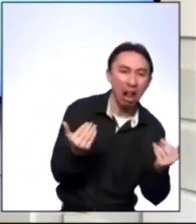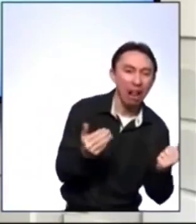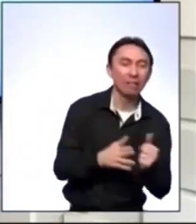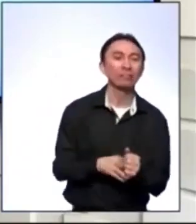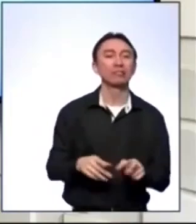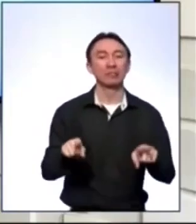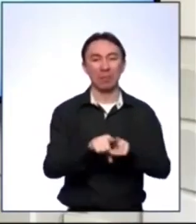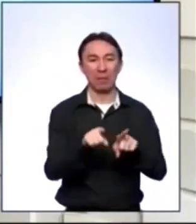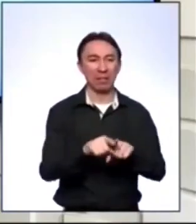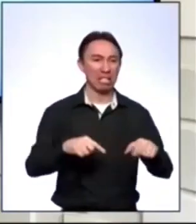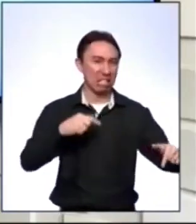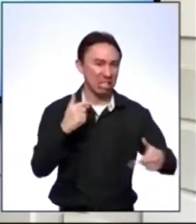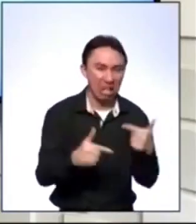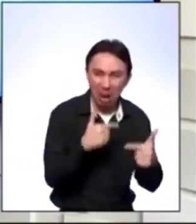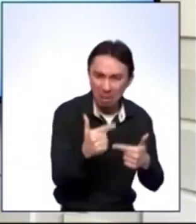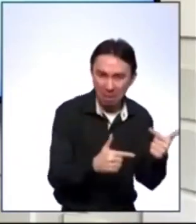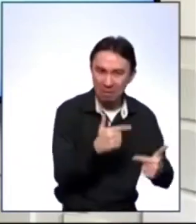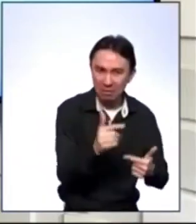trabalhista,